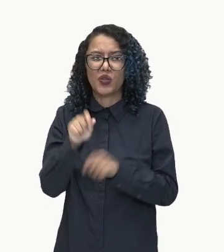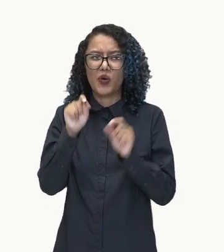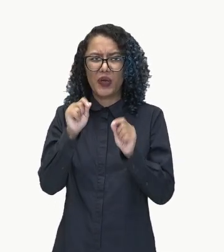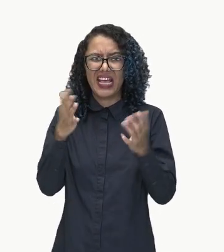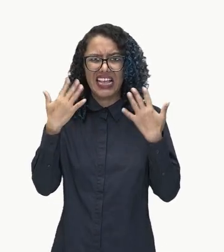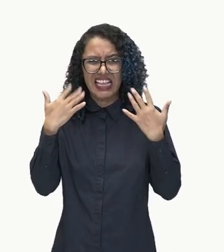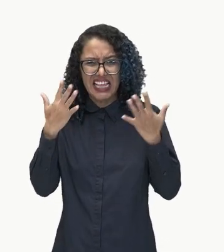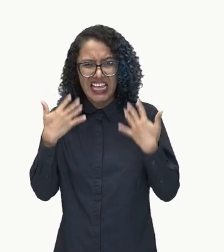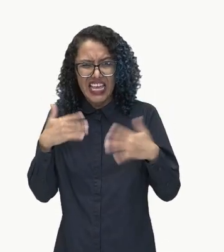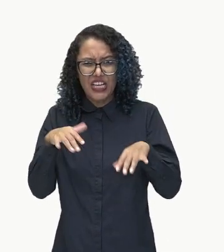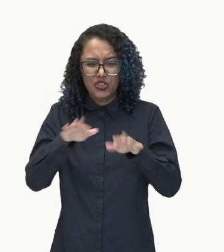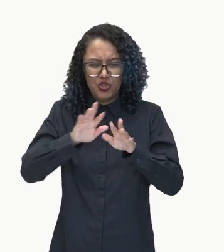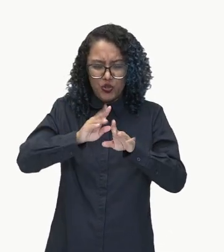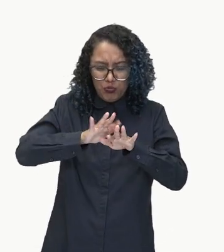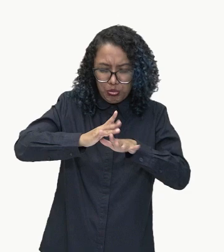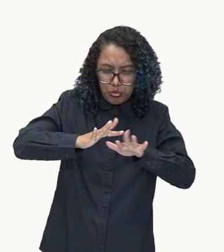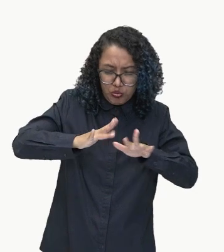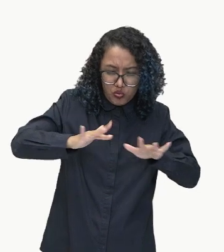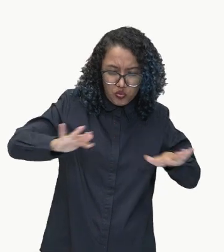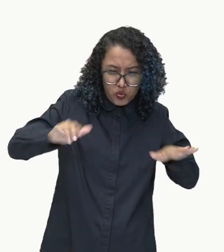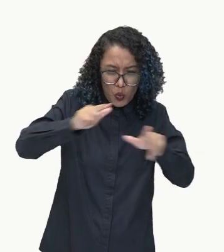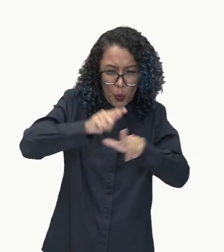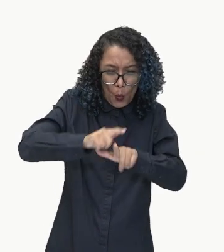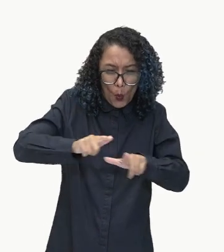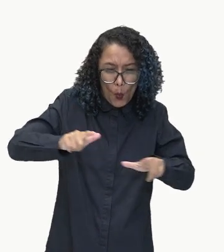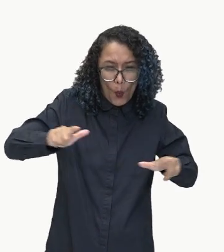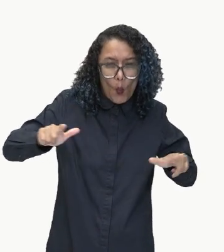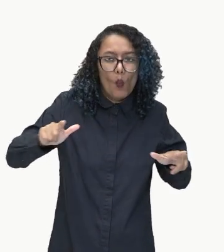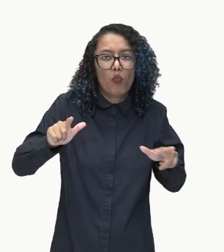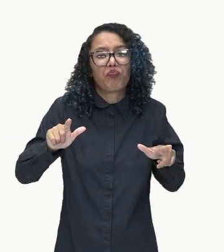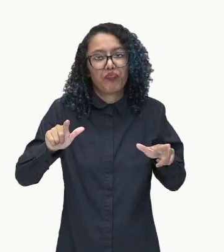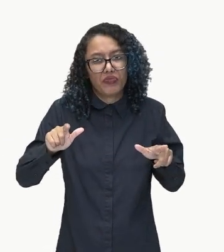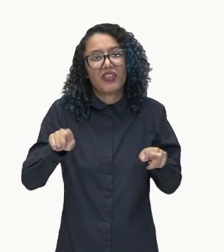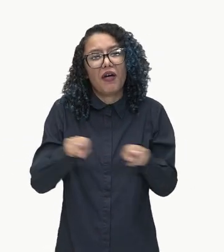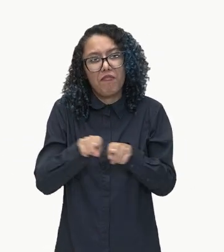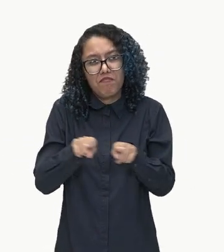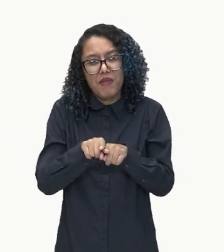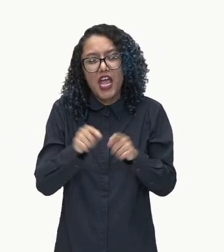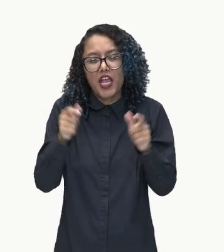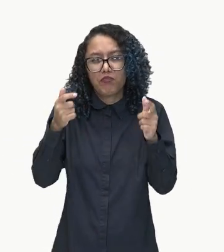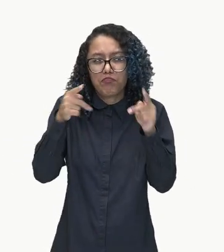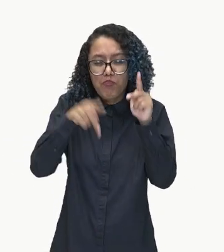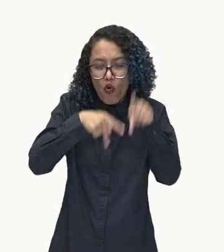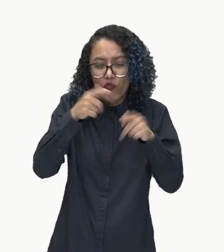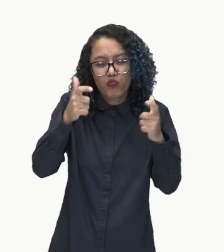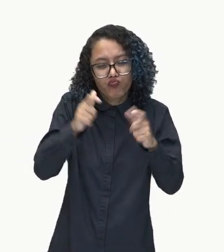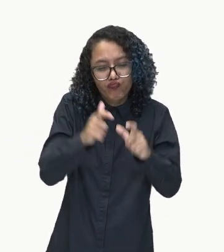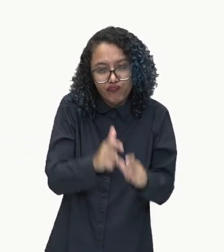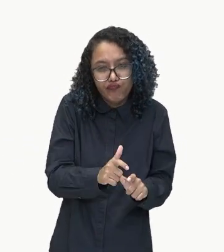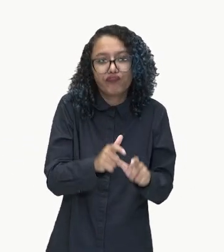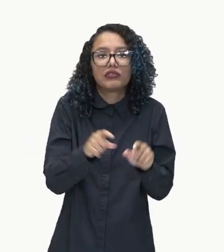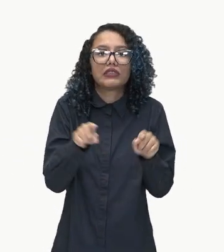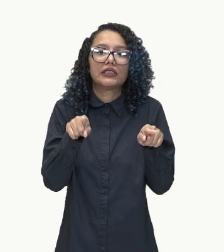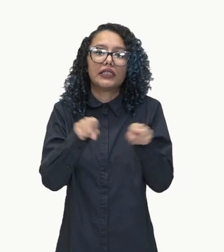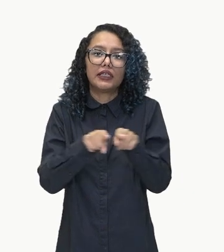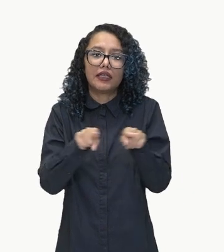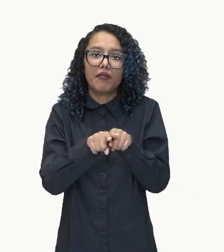desértica, então também acaba sendo uma área pouco povoada, tá? E as áreas de